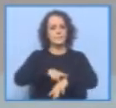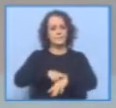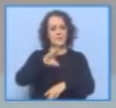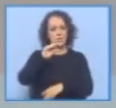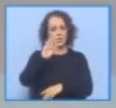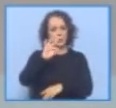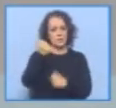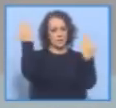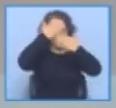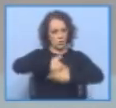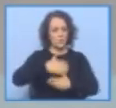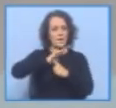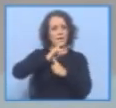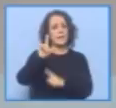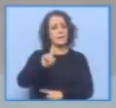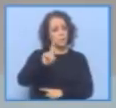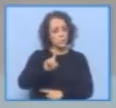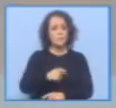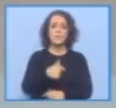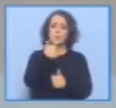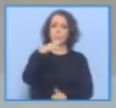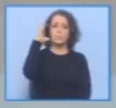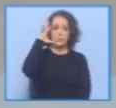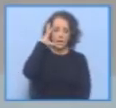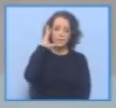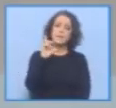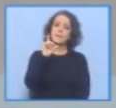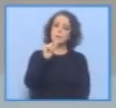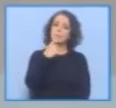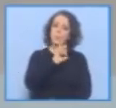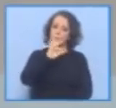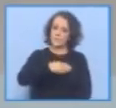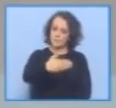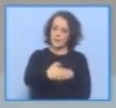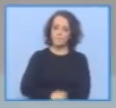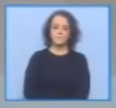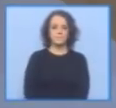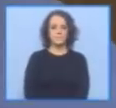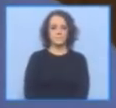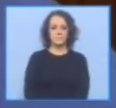22h45 na Antena 1. Tenha então uma muito boa tarde, tenha também um ótimo fim de semana.